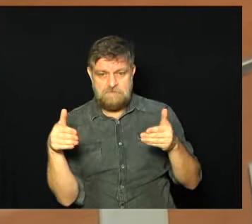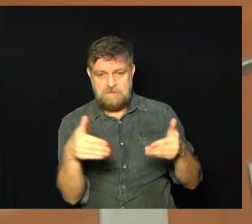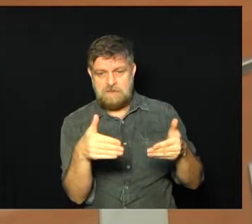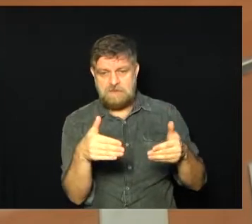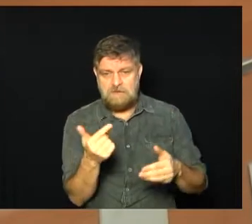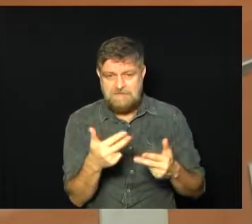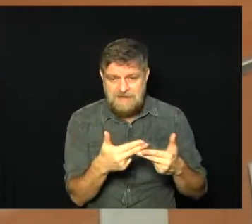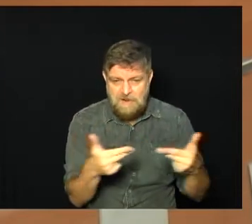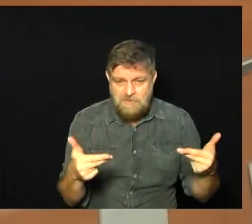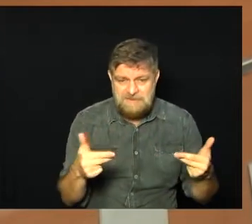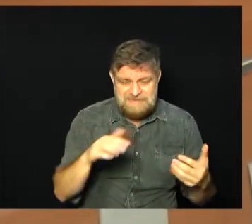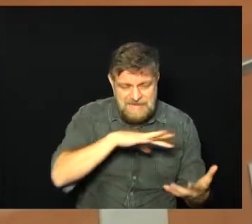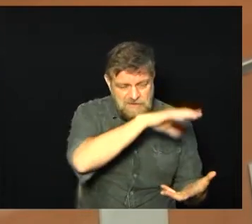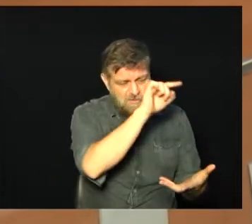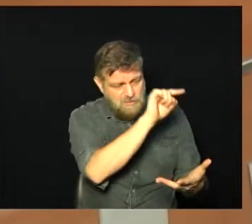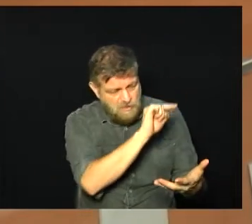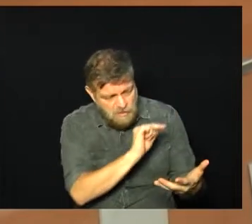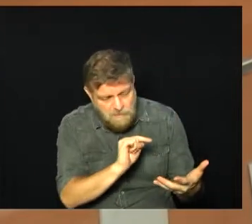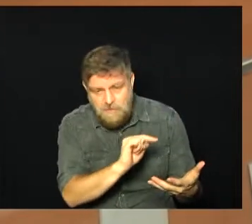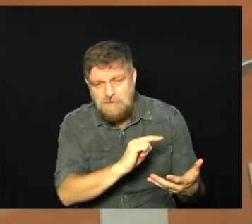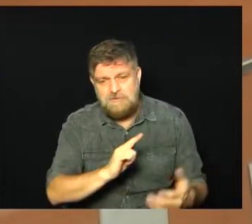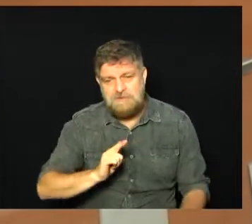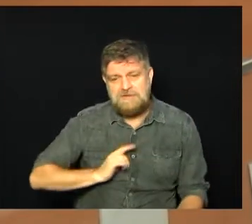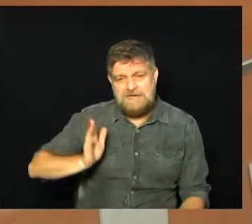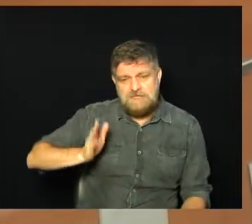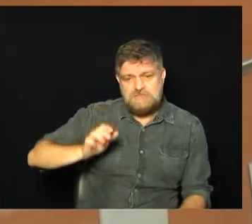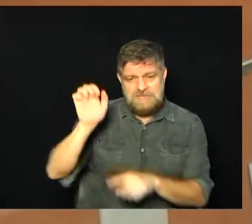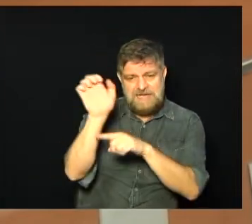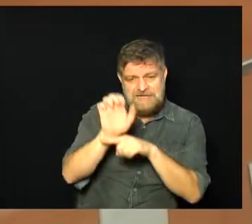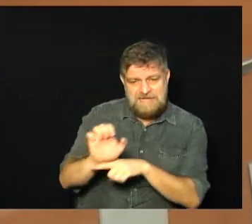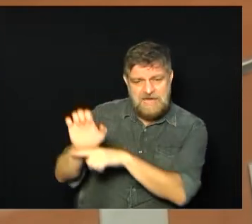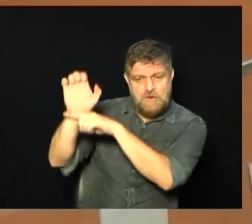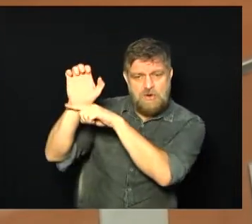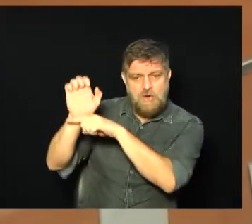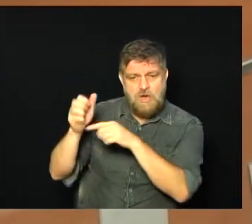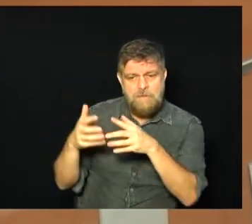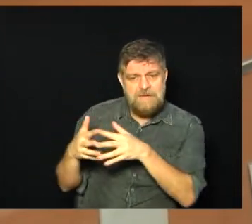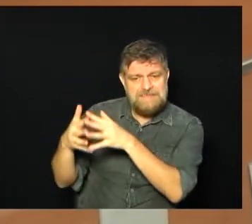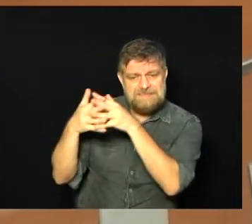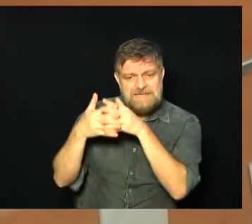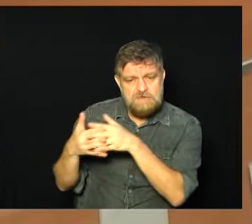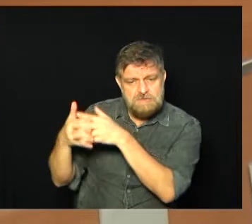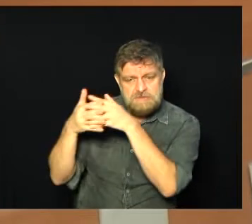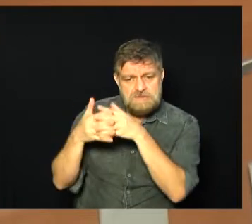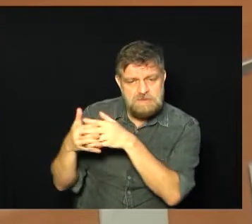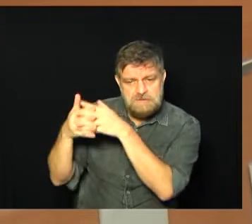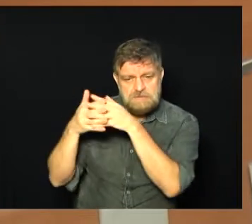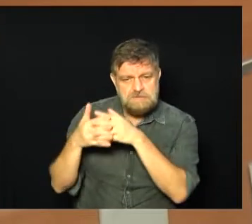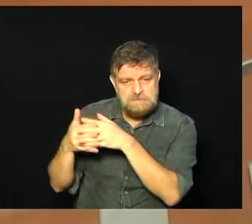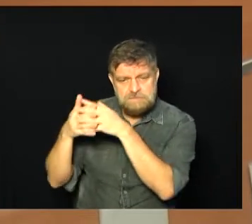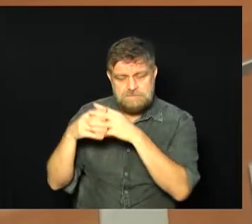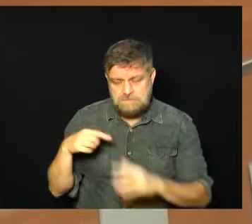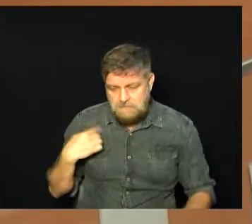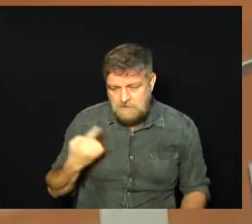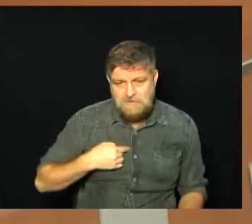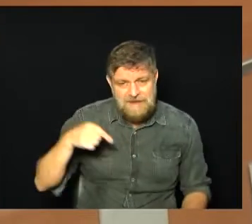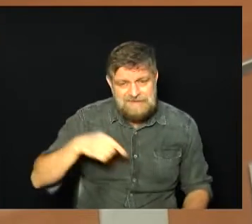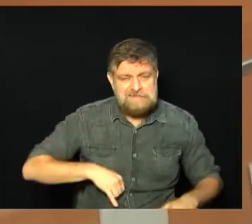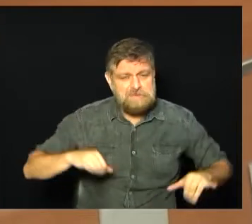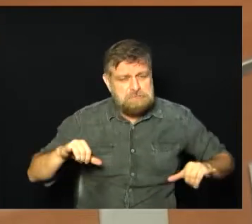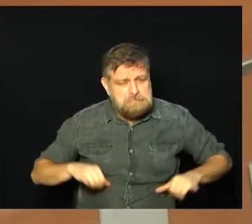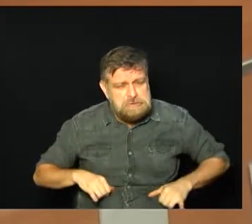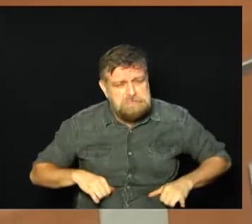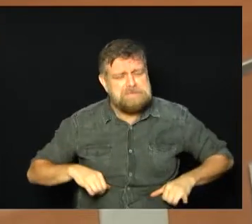que existe no mundo, na Europa, nos Estados Unidos, e nós sofremos tanto com